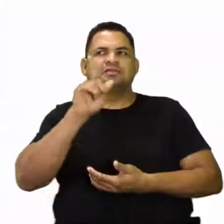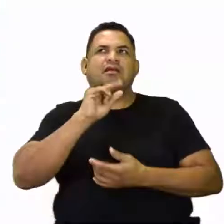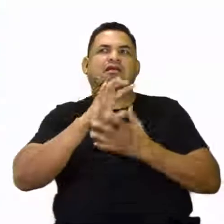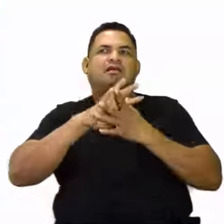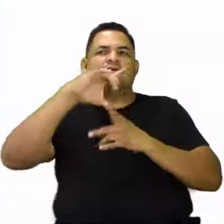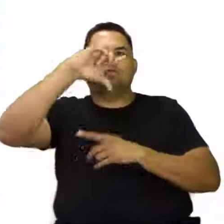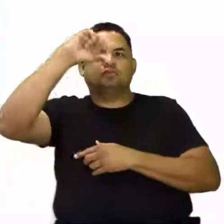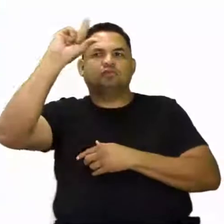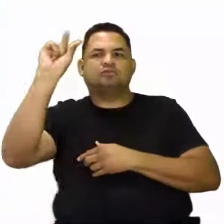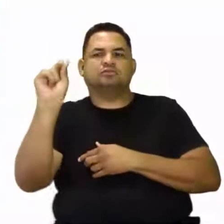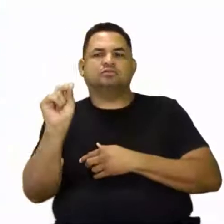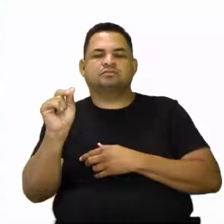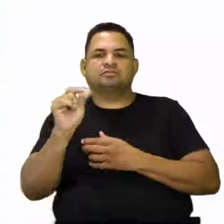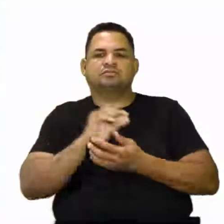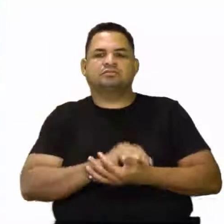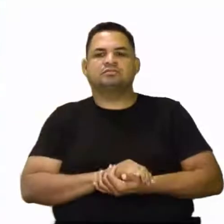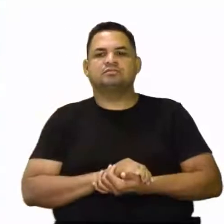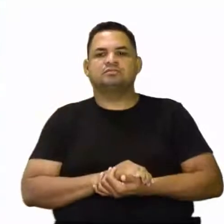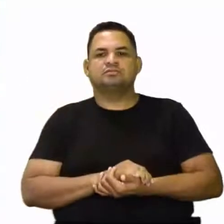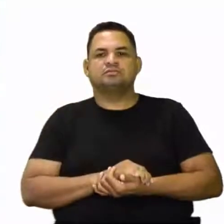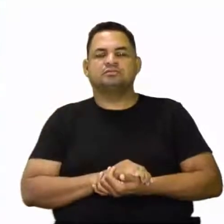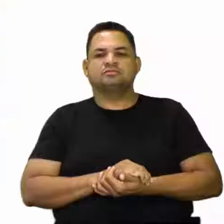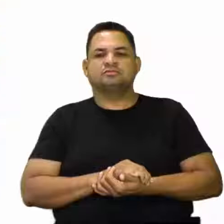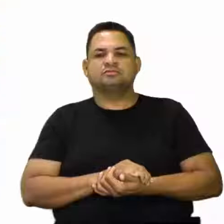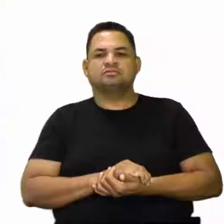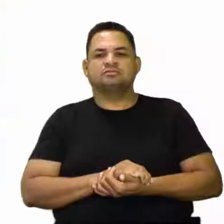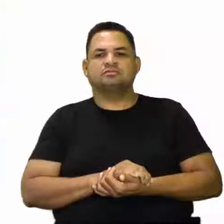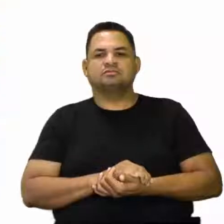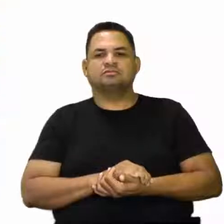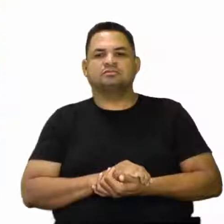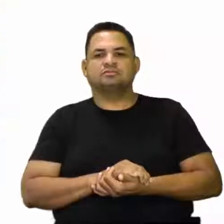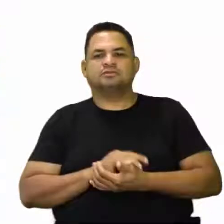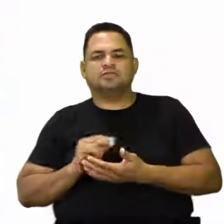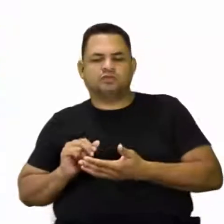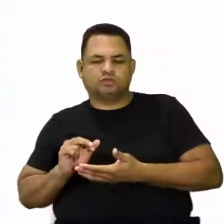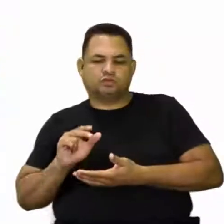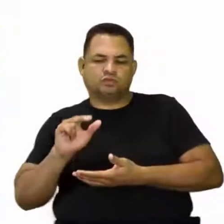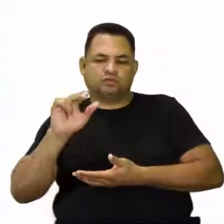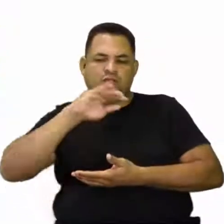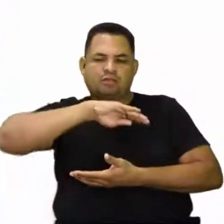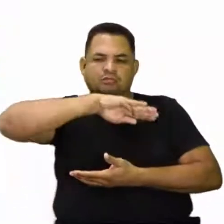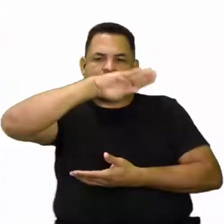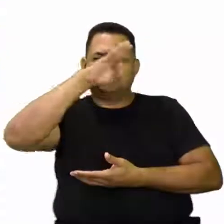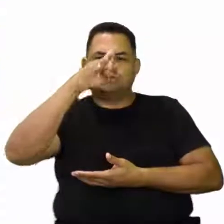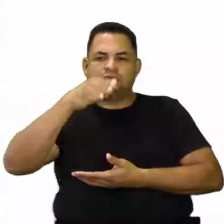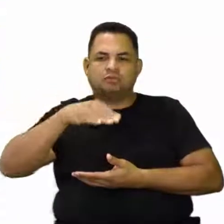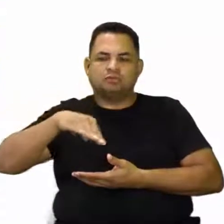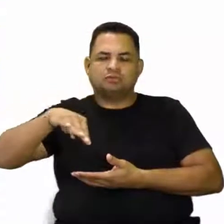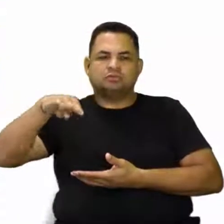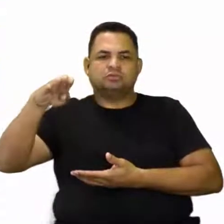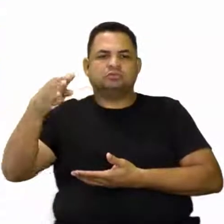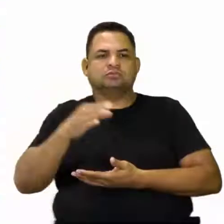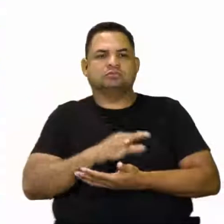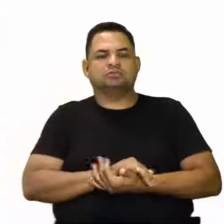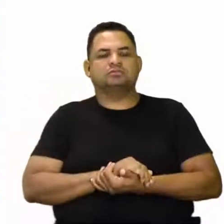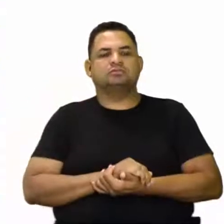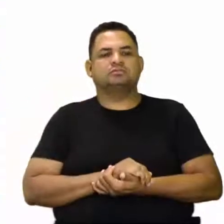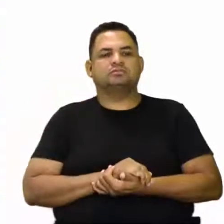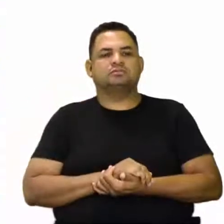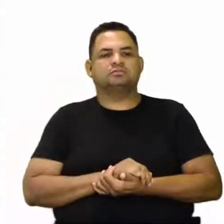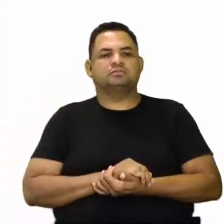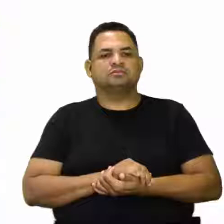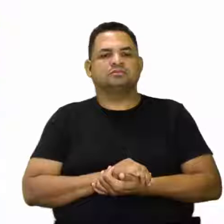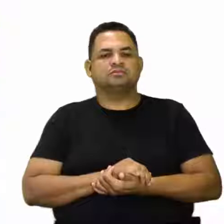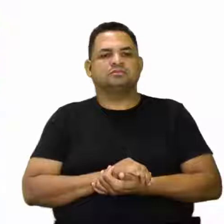lua. Escalaria el Everest. Escalaria o Everest. Me arrojaria